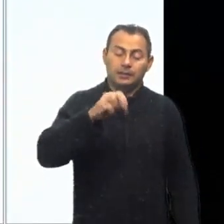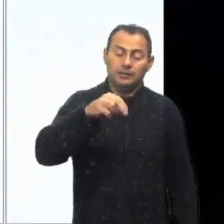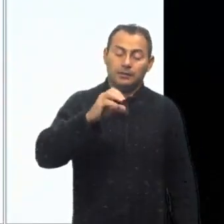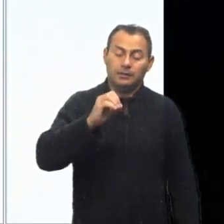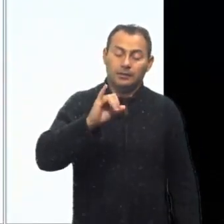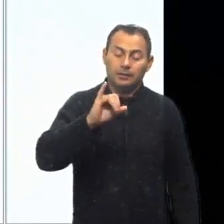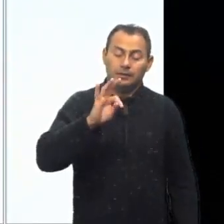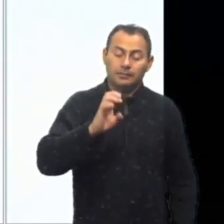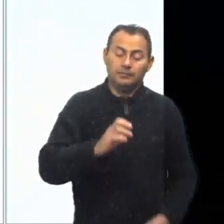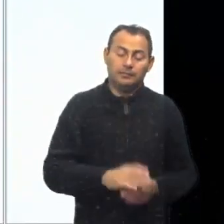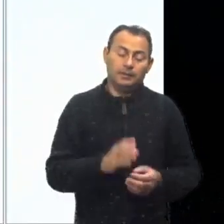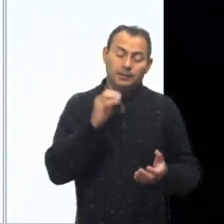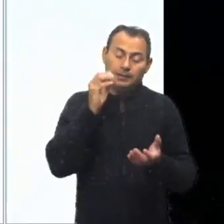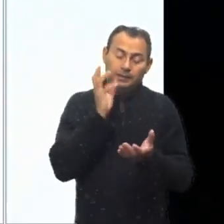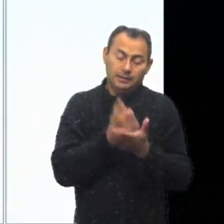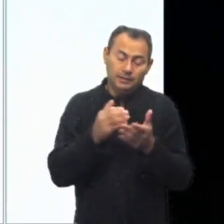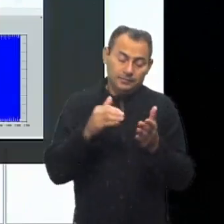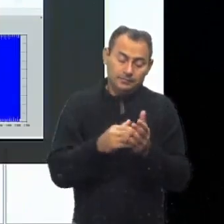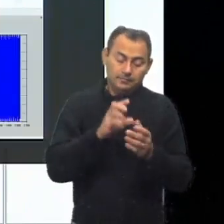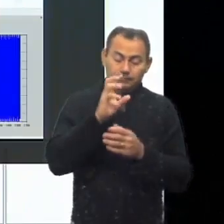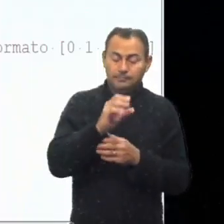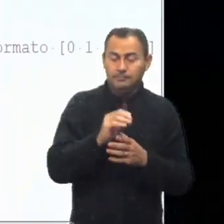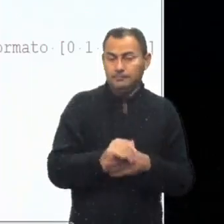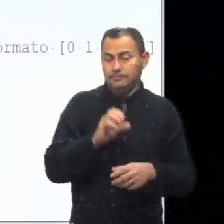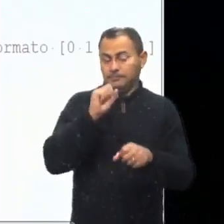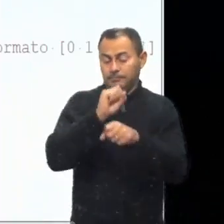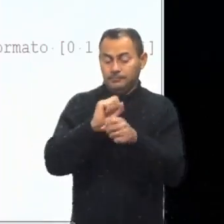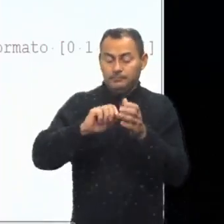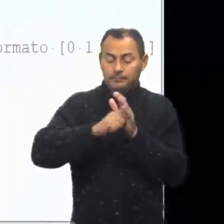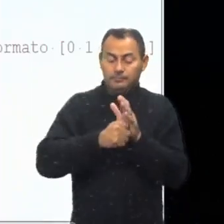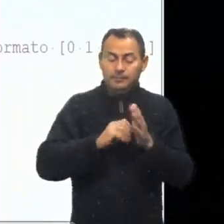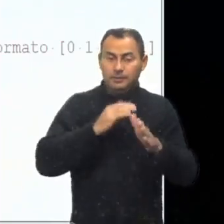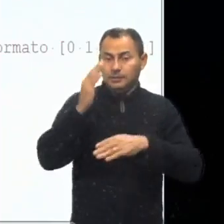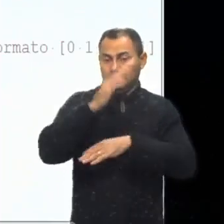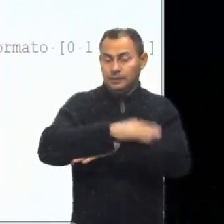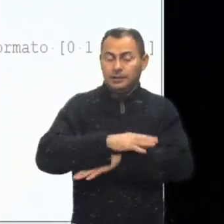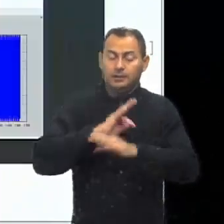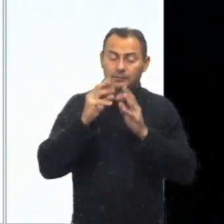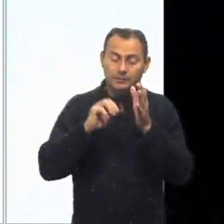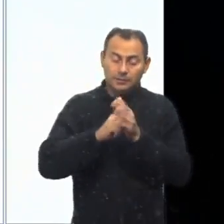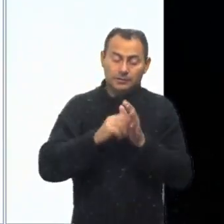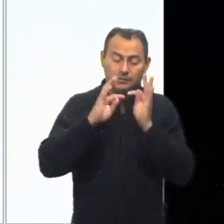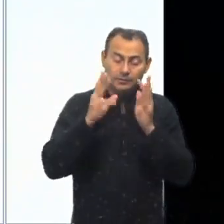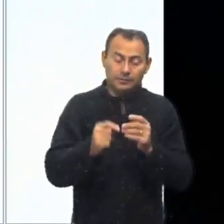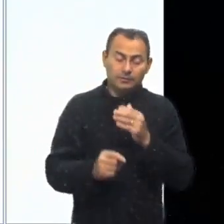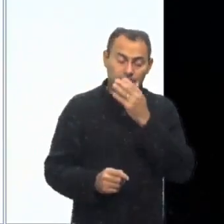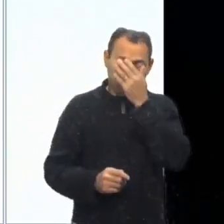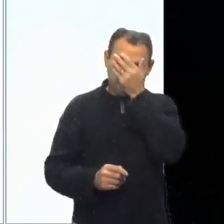Nesse ponto você já pode até, se quiser, eu vou fechar todas essas janelas.